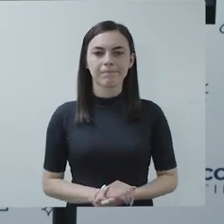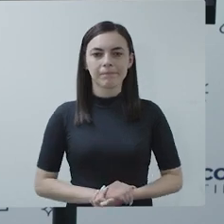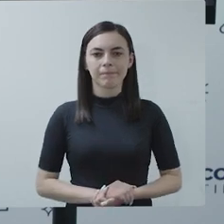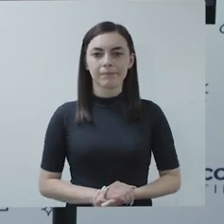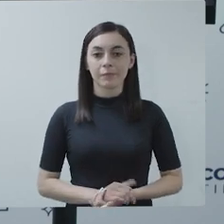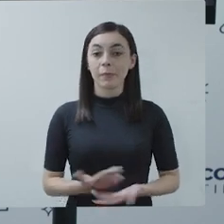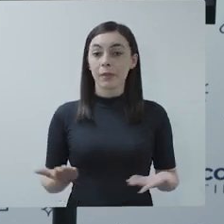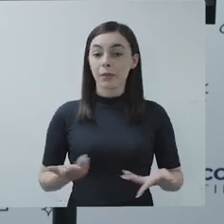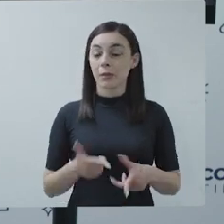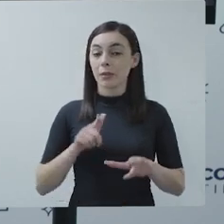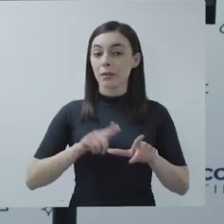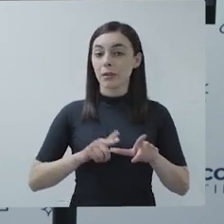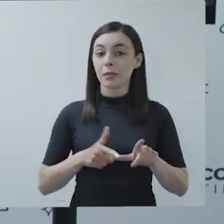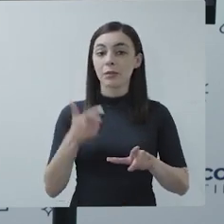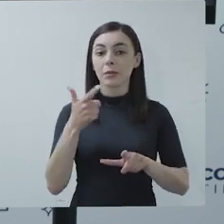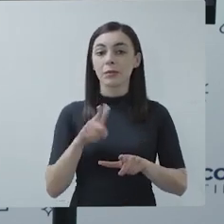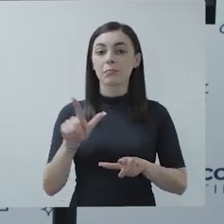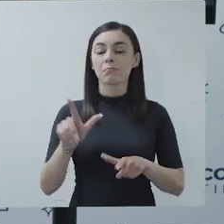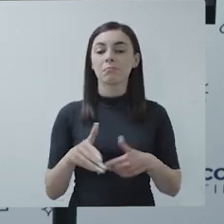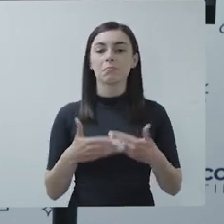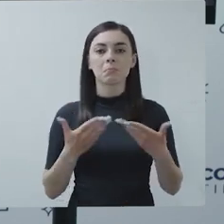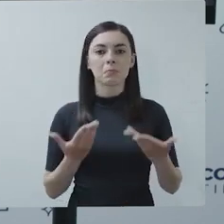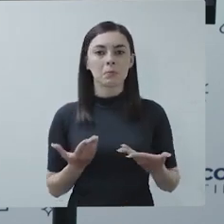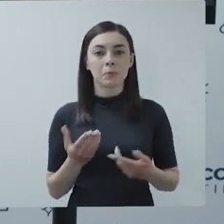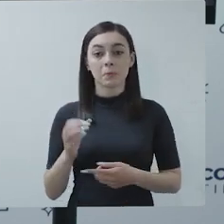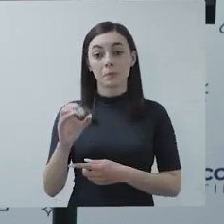Agora, a próxima letra vai ser a letra O.